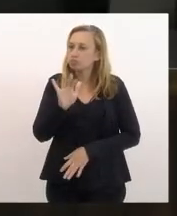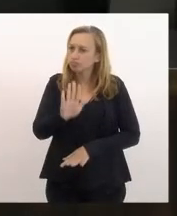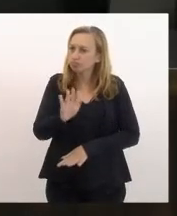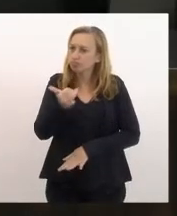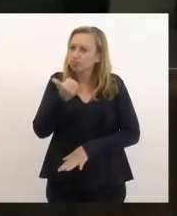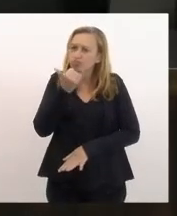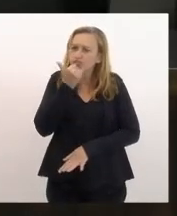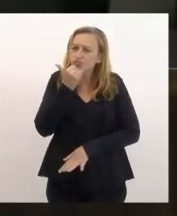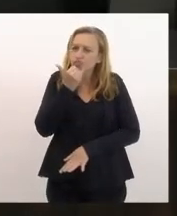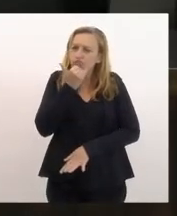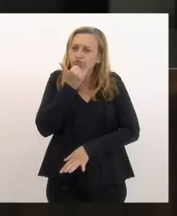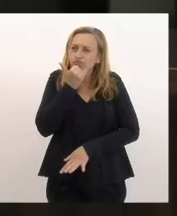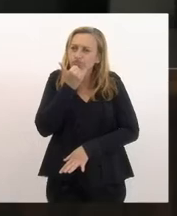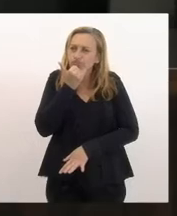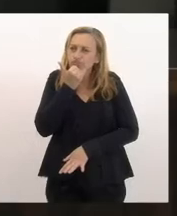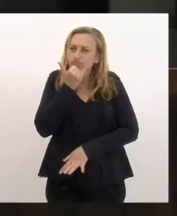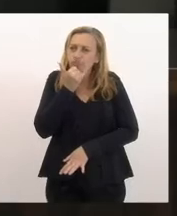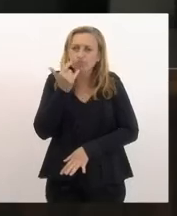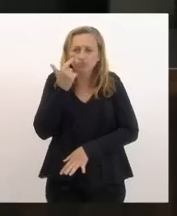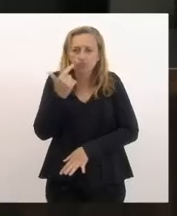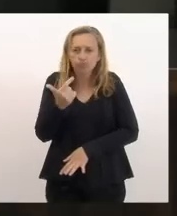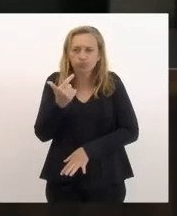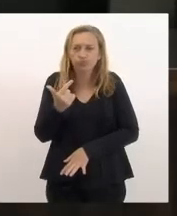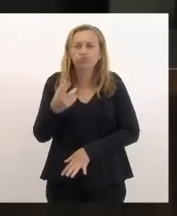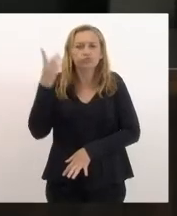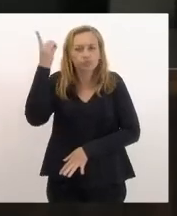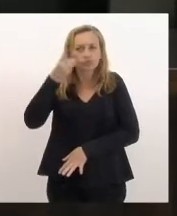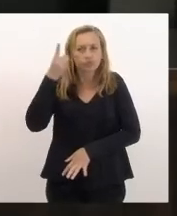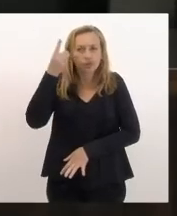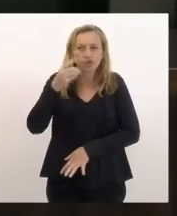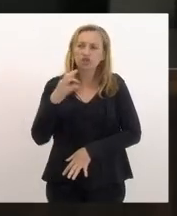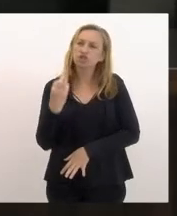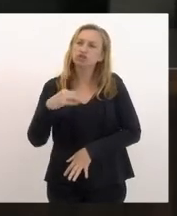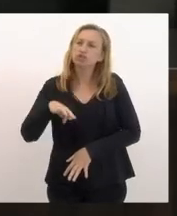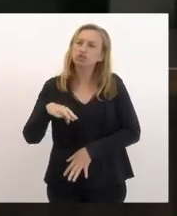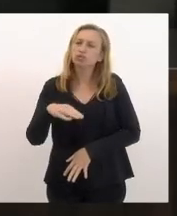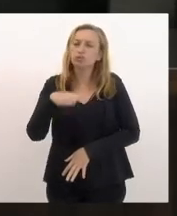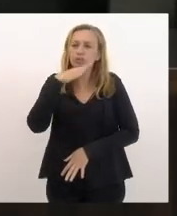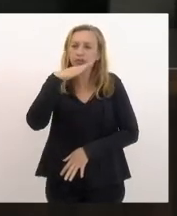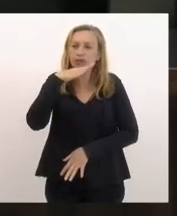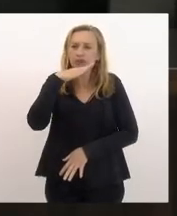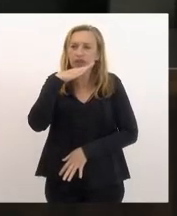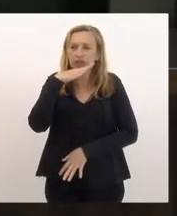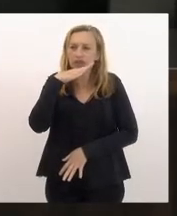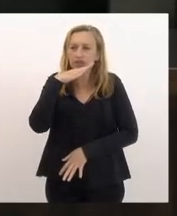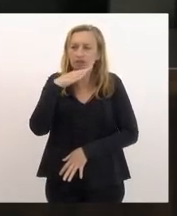posso refazer só aqui? Deputado Chiquinho da Mangueira, pela Comissão de Cultura.